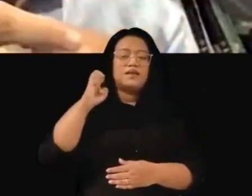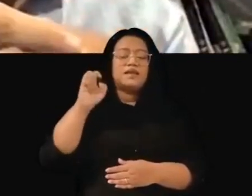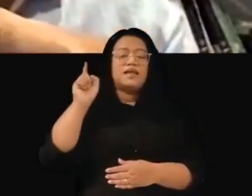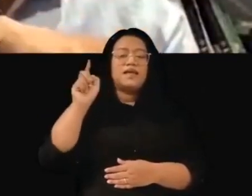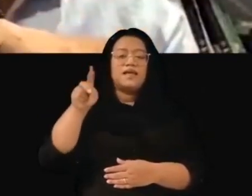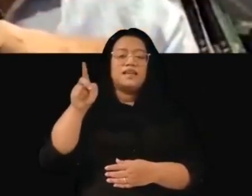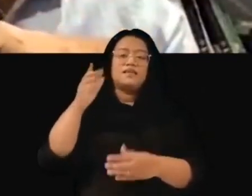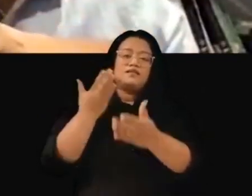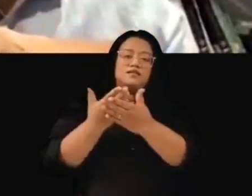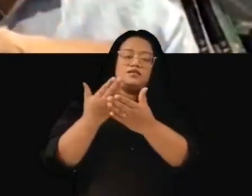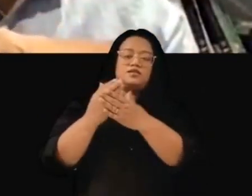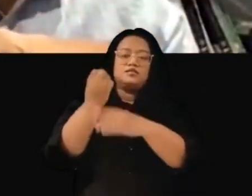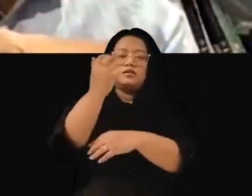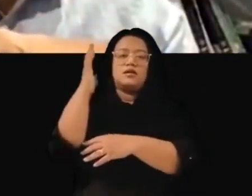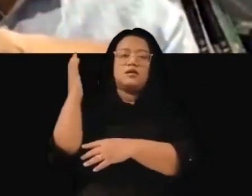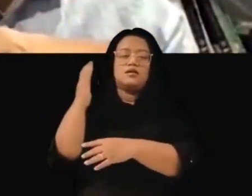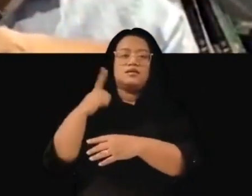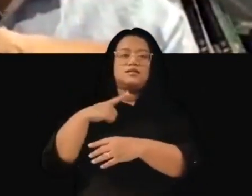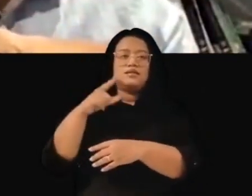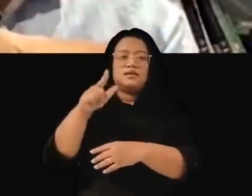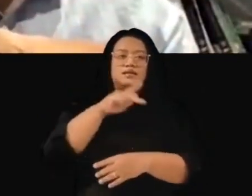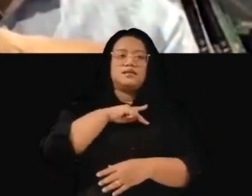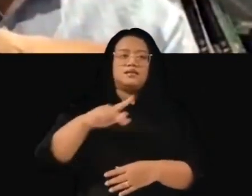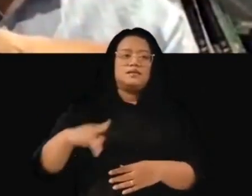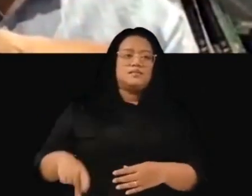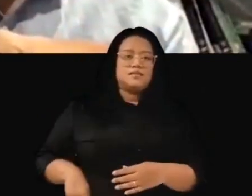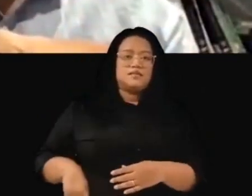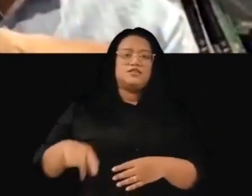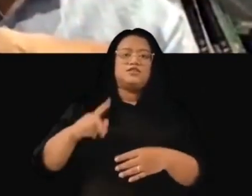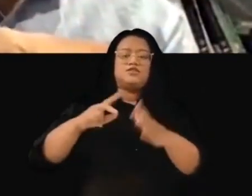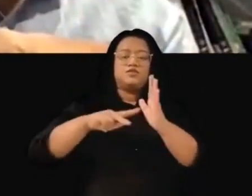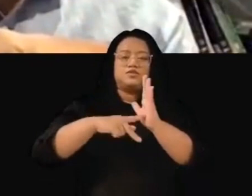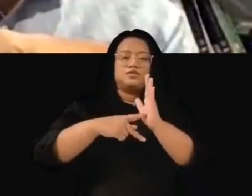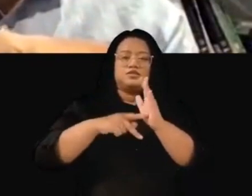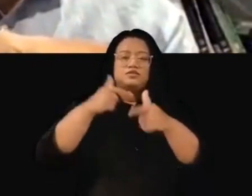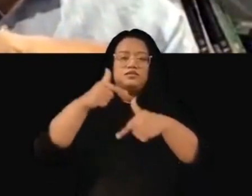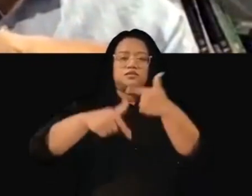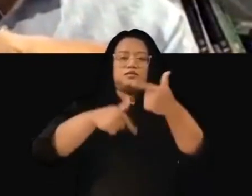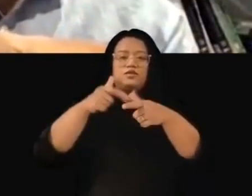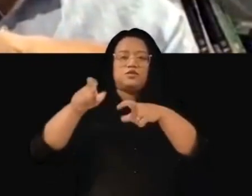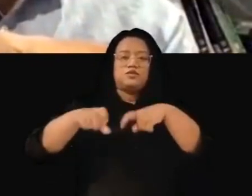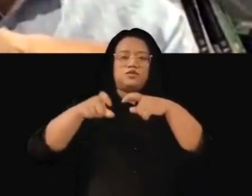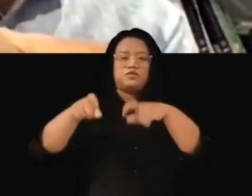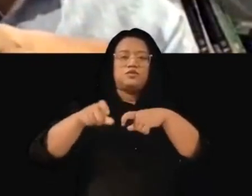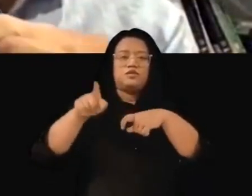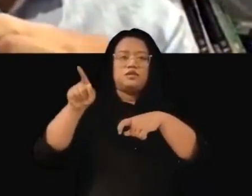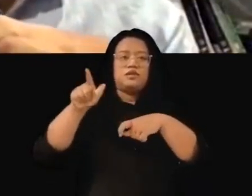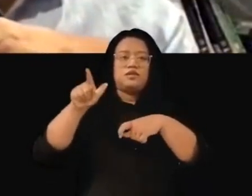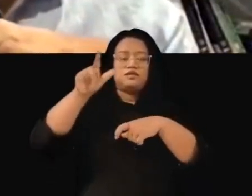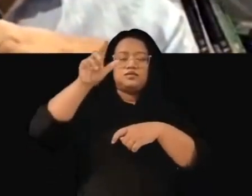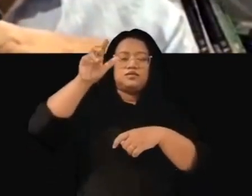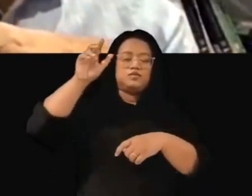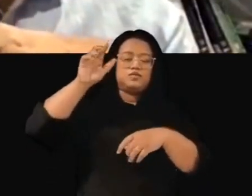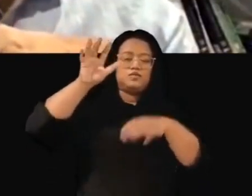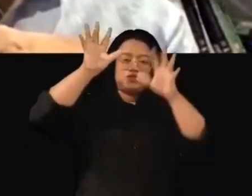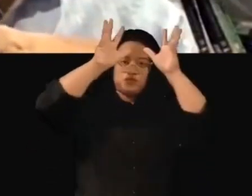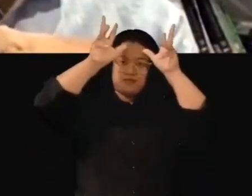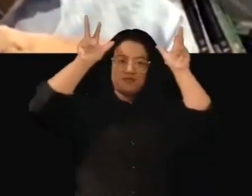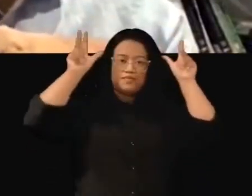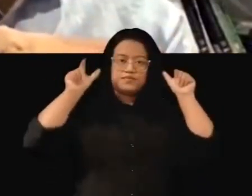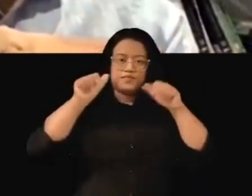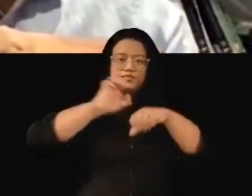ele era fundamentalmente o presidente do Sindicato dos Trabalhadores Rurais, né, lá de Chapuri, no Acre, e ele foi um